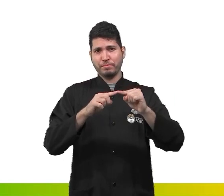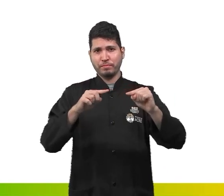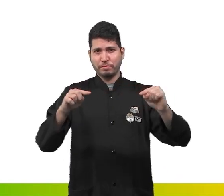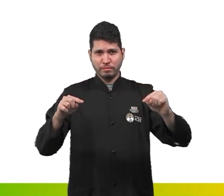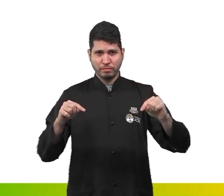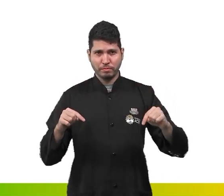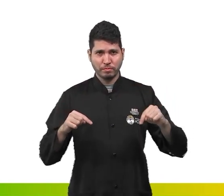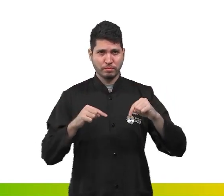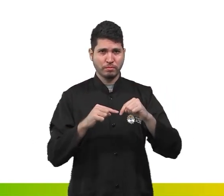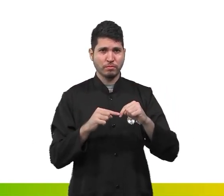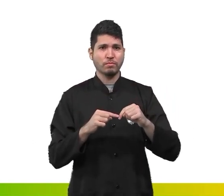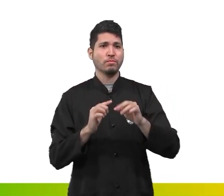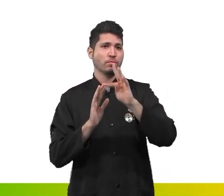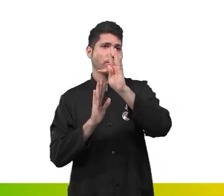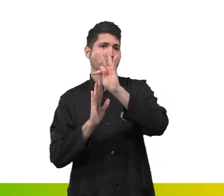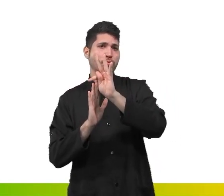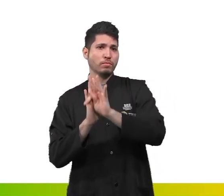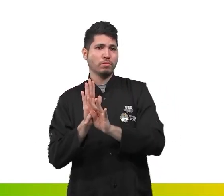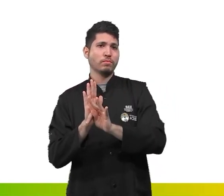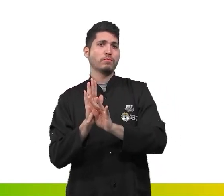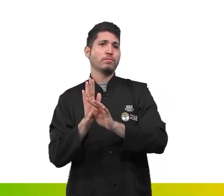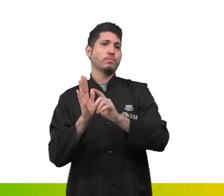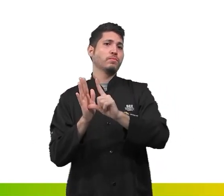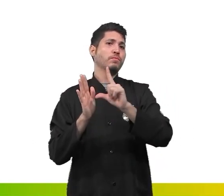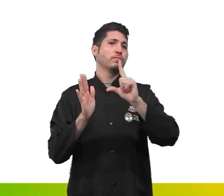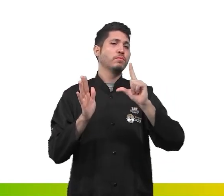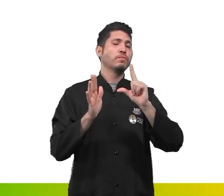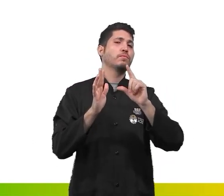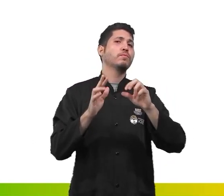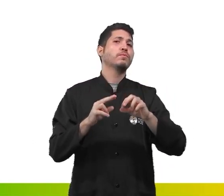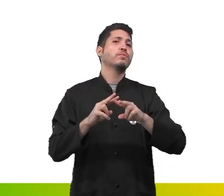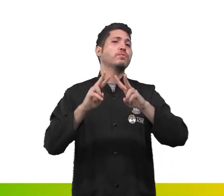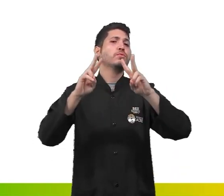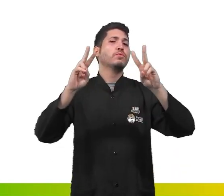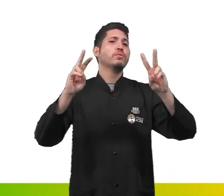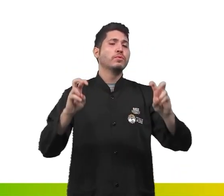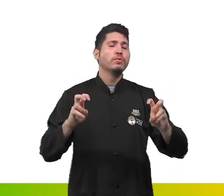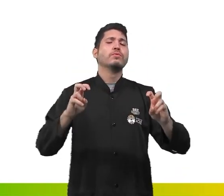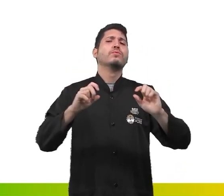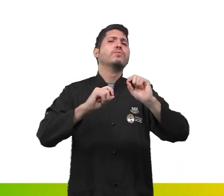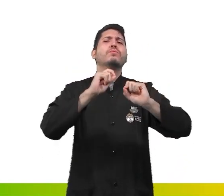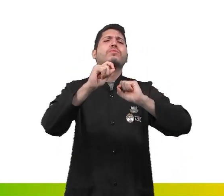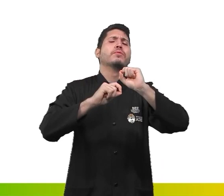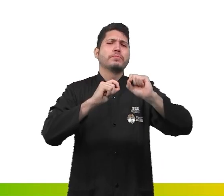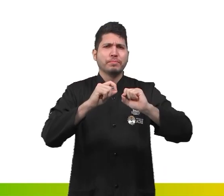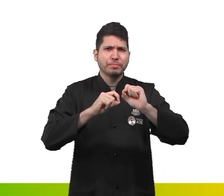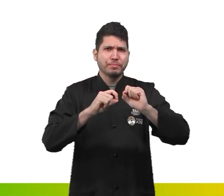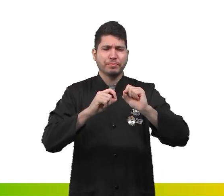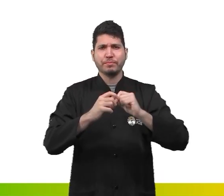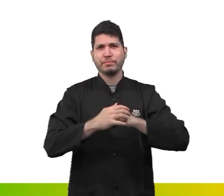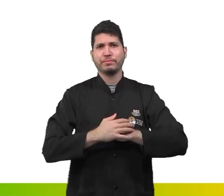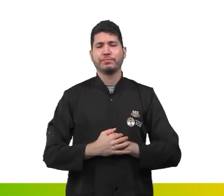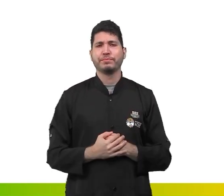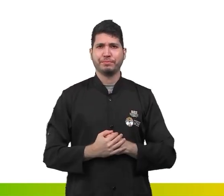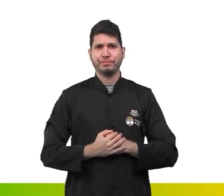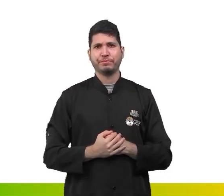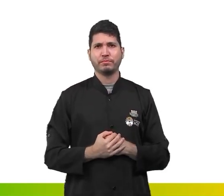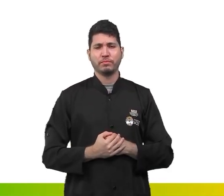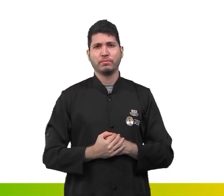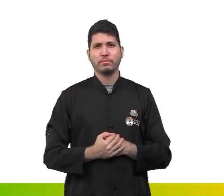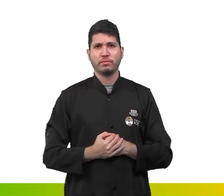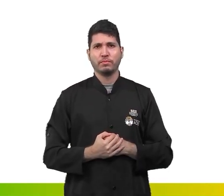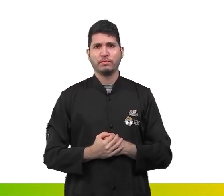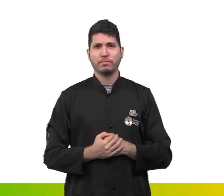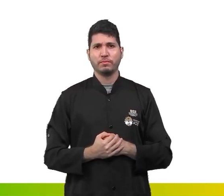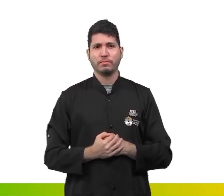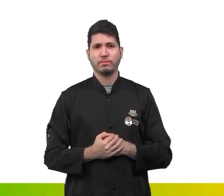uma reportagem, uma notícia, uma crônica, um editorial ou uma entrevista? Vamos por eliminação. Para